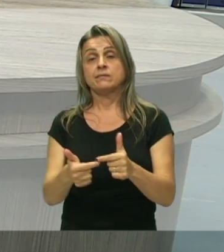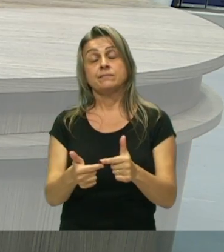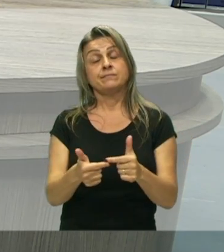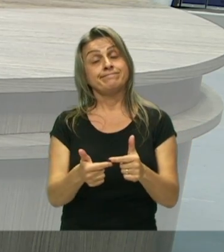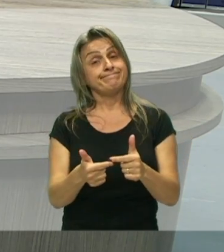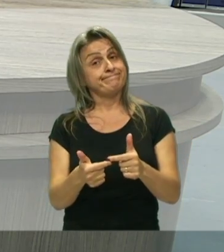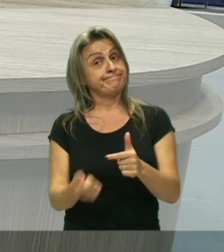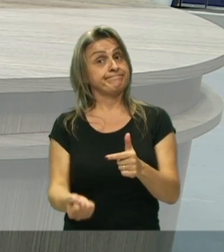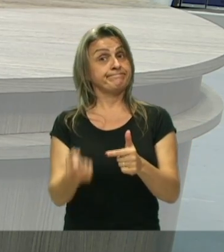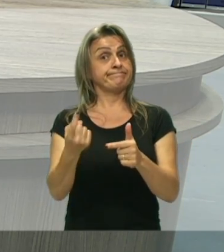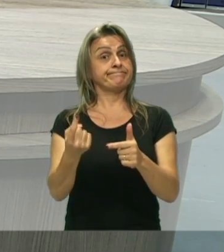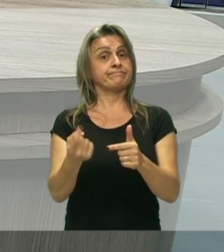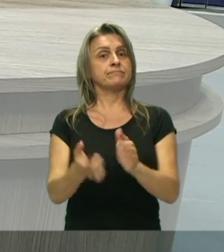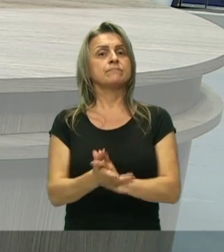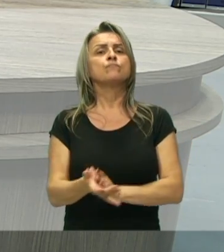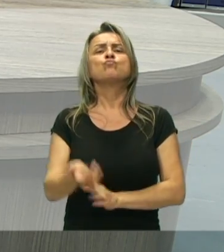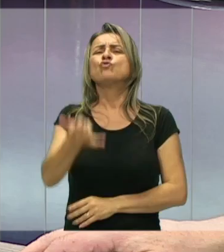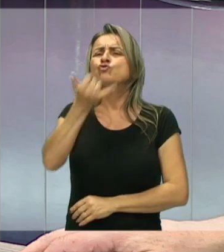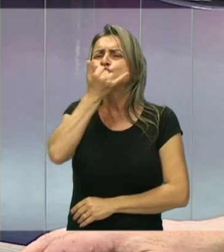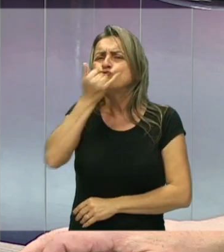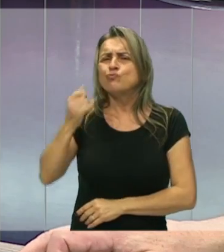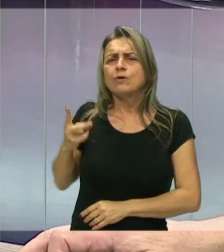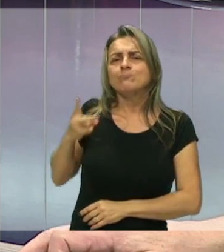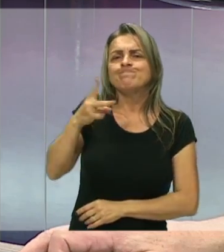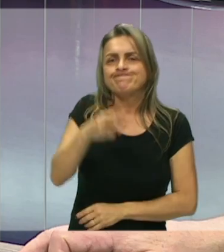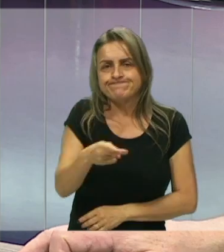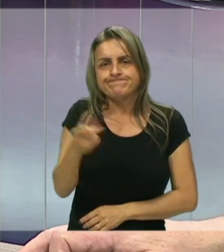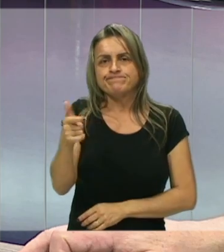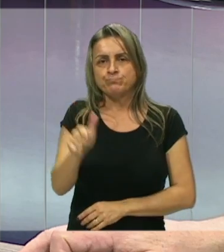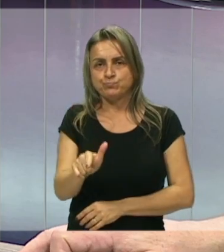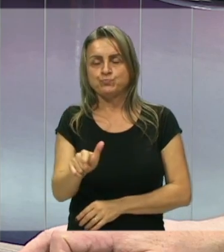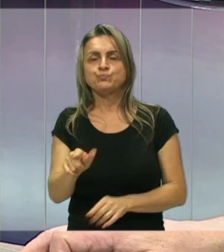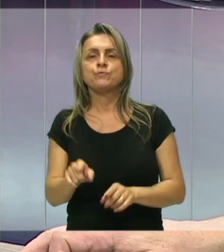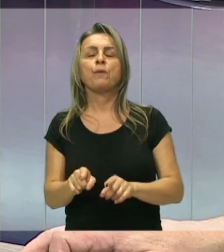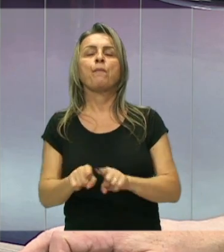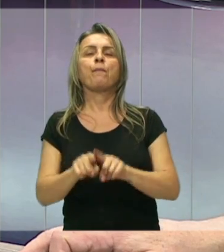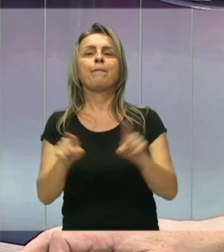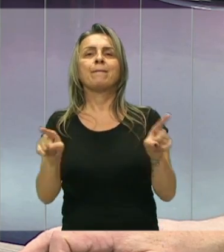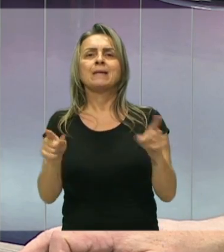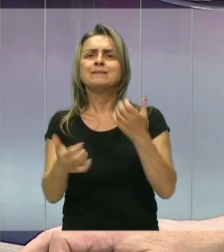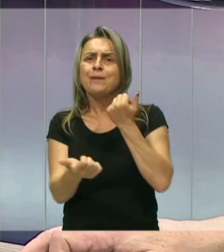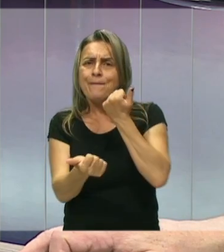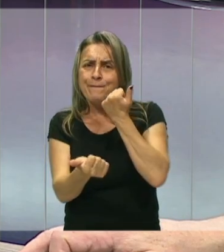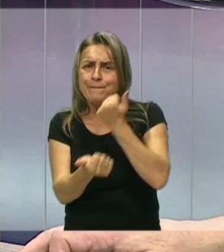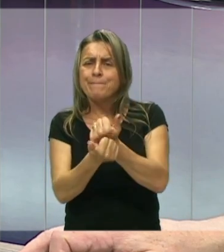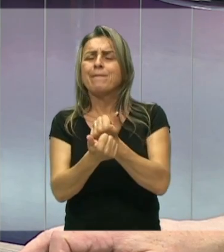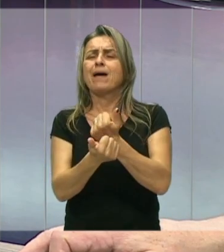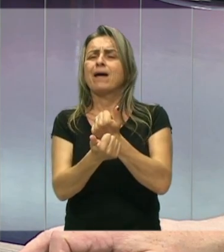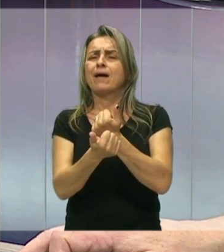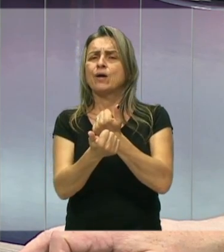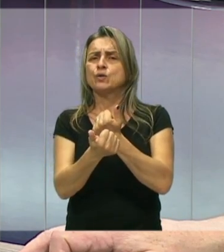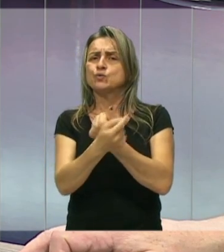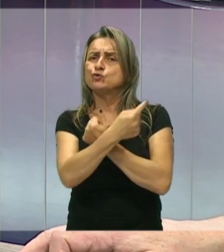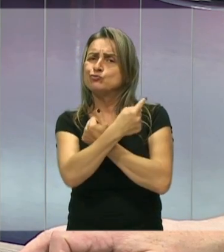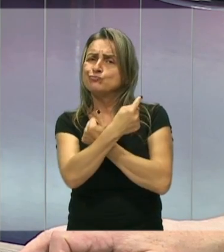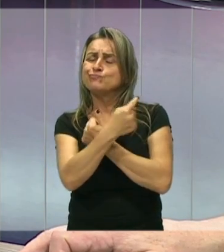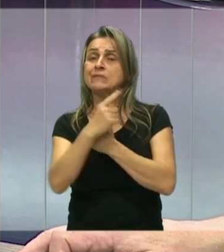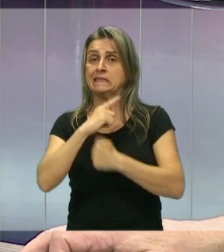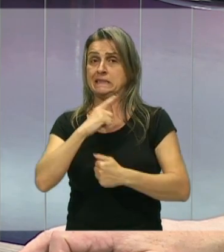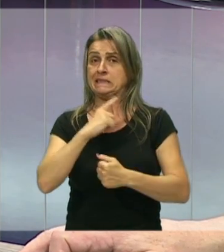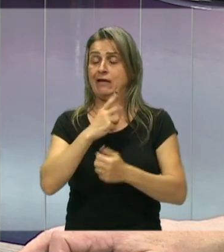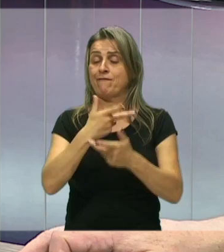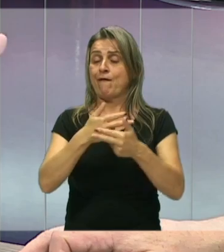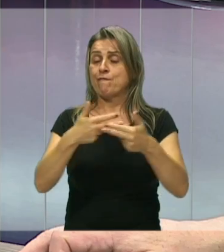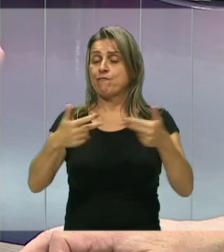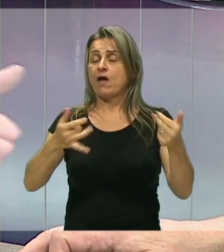tem, desculpa, Edmar, até te interromper, aqui muito próximo de nós, teve casos e casos de